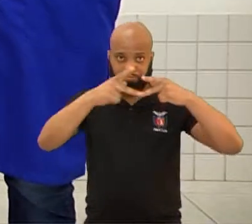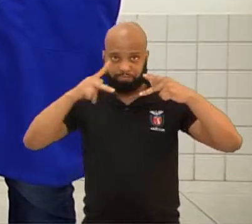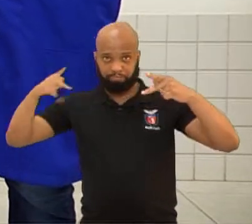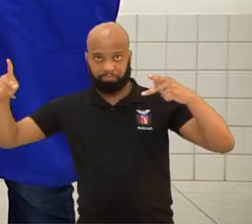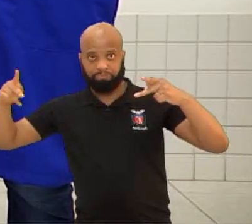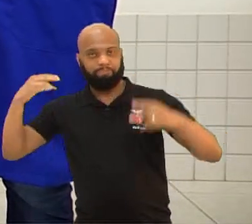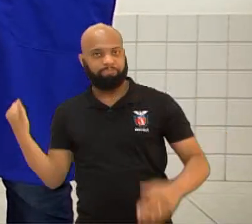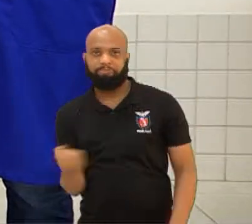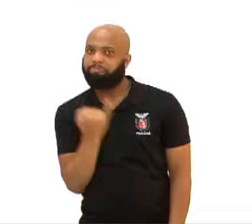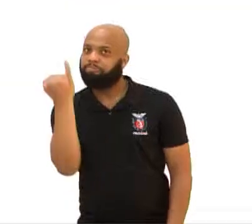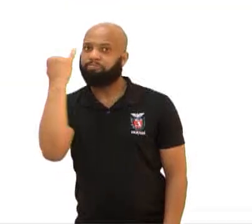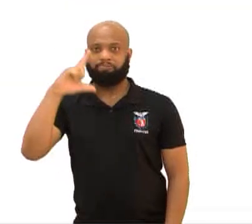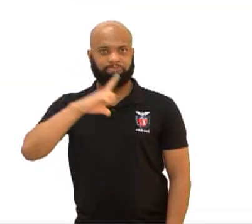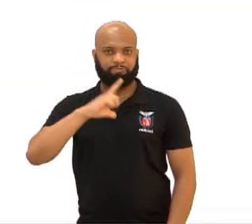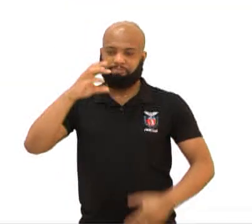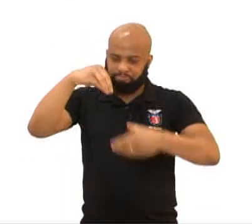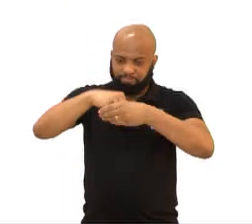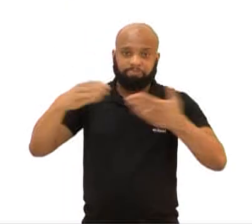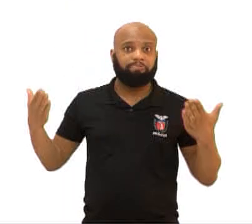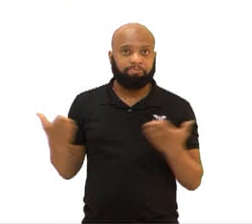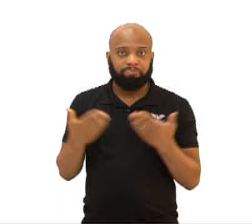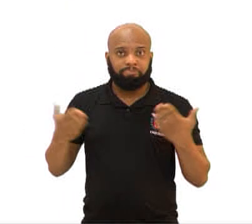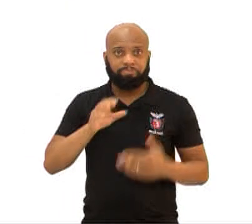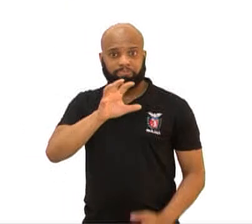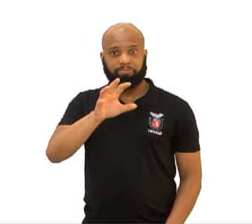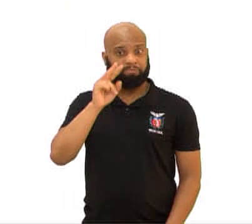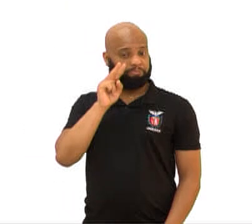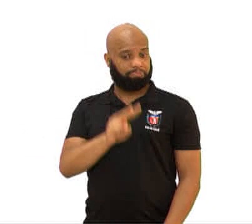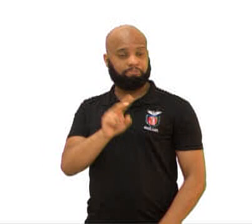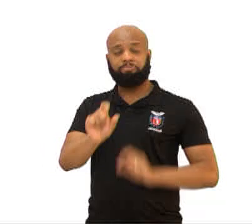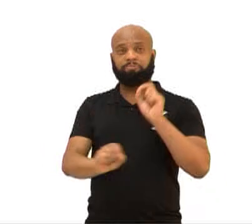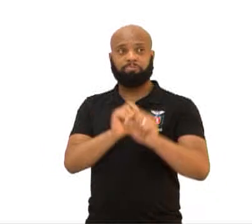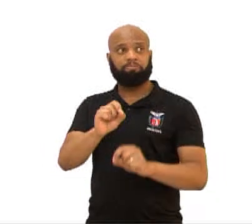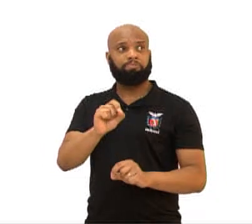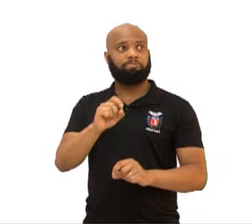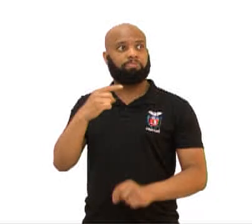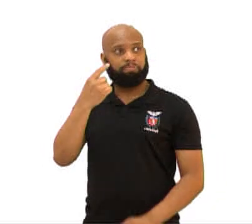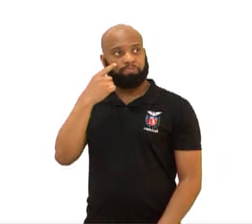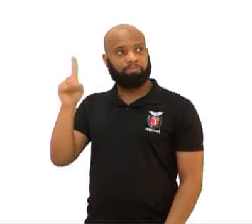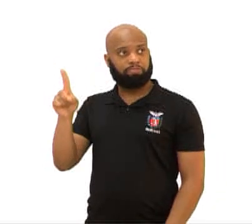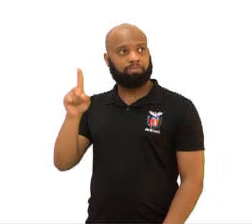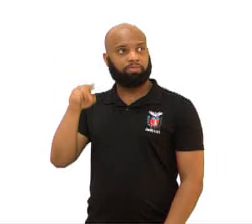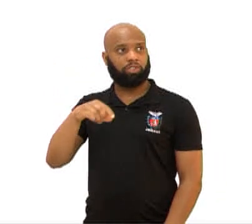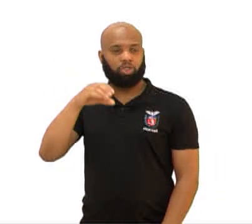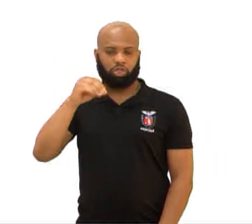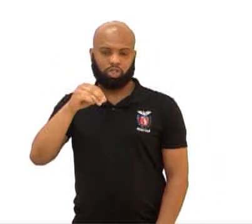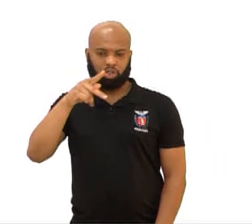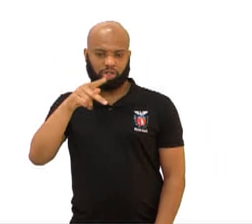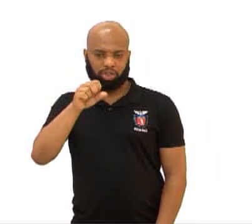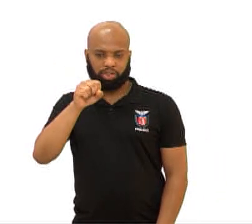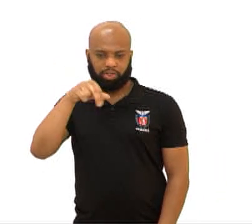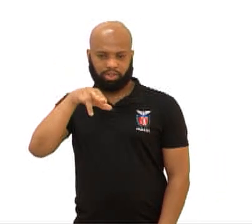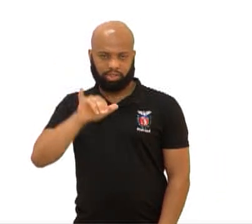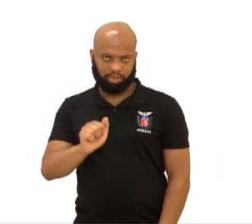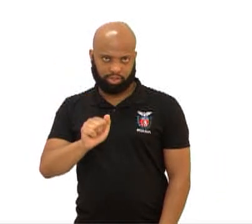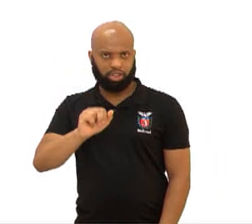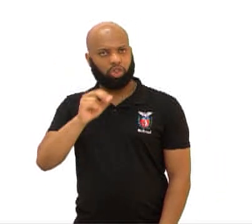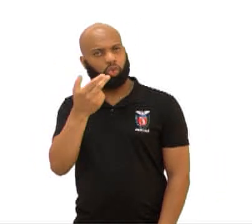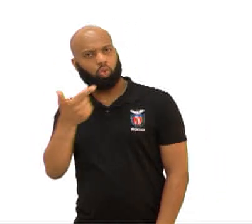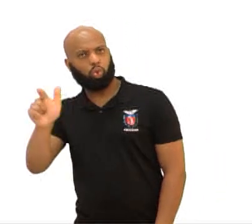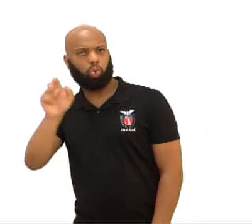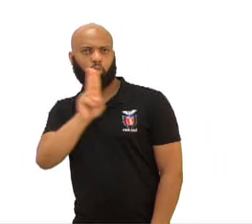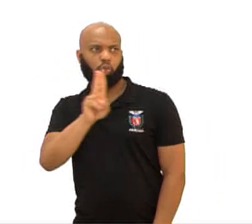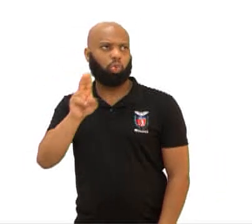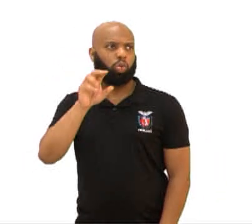proteína-chave dentro dessa questão de divisão, que é a opsina ou rodopsina. São essas duas proteínas chaves aí que